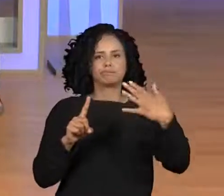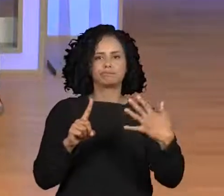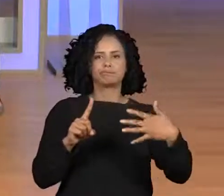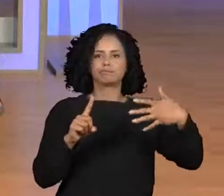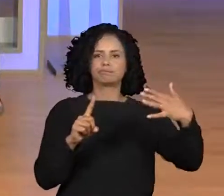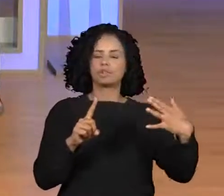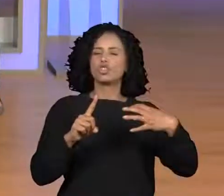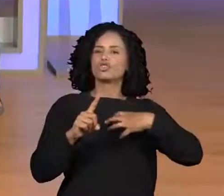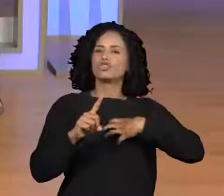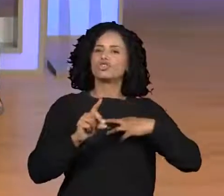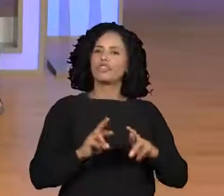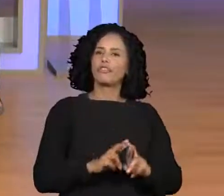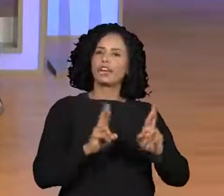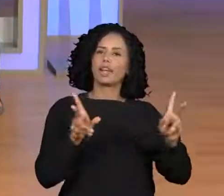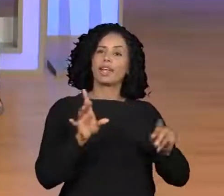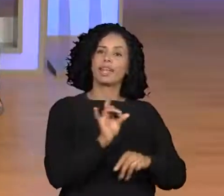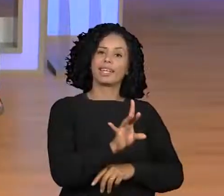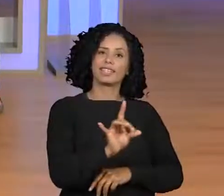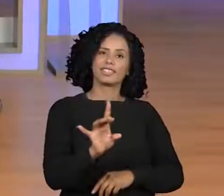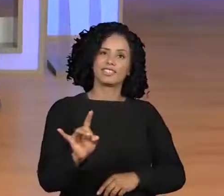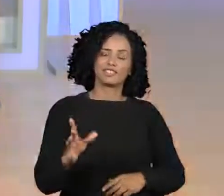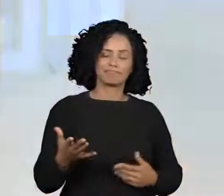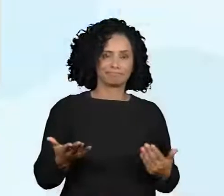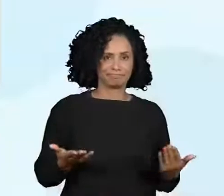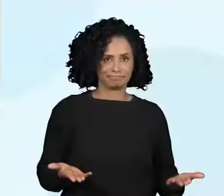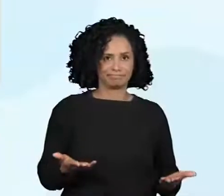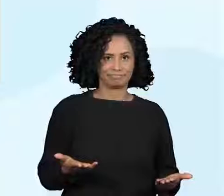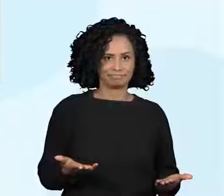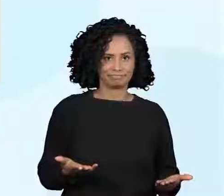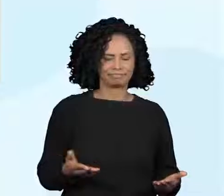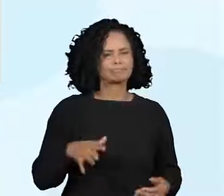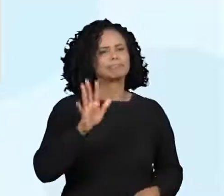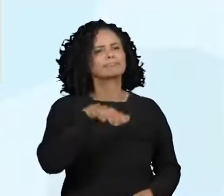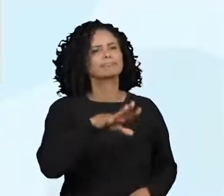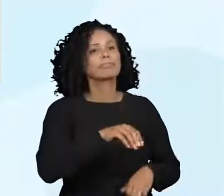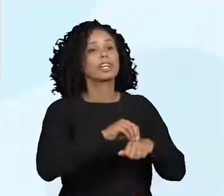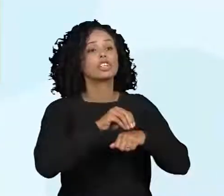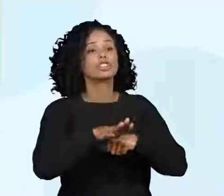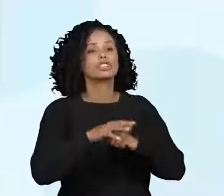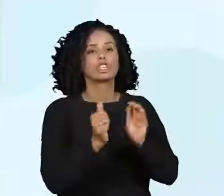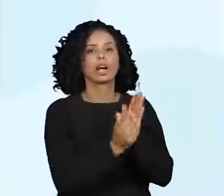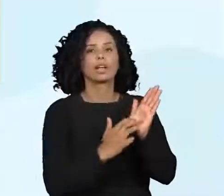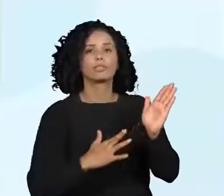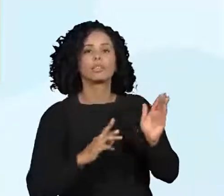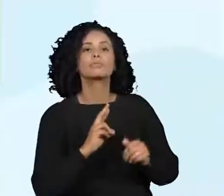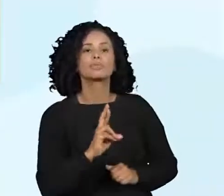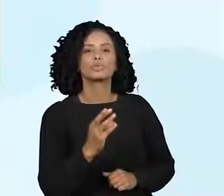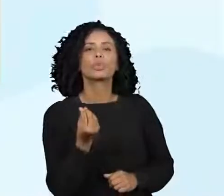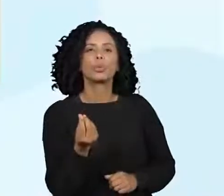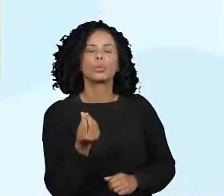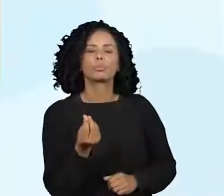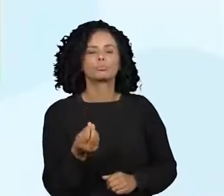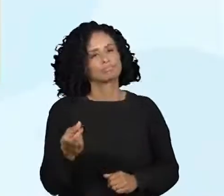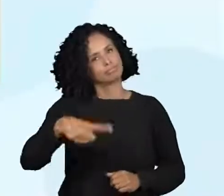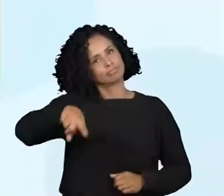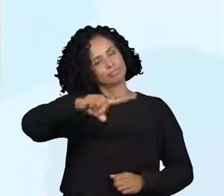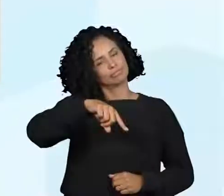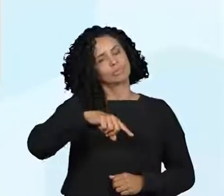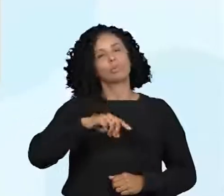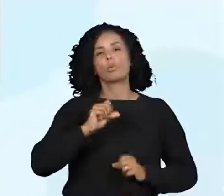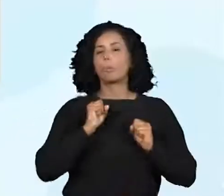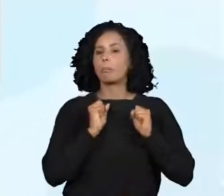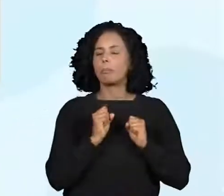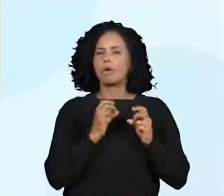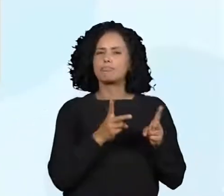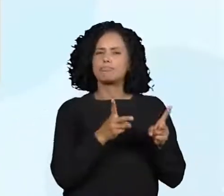diferente. A identidade é diferente. Professora, sugestão de atividade. Faça também o seu jogo da percepção usando